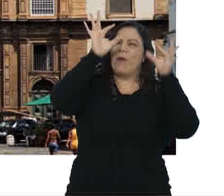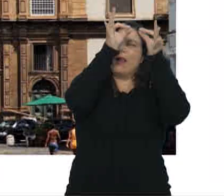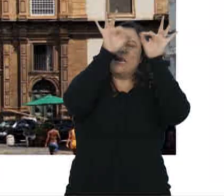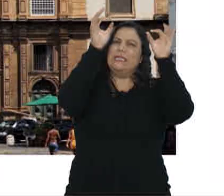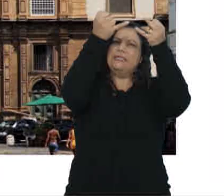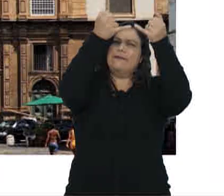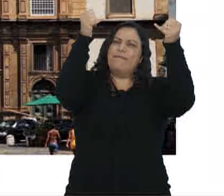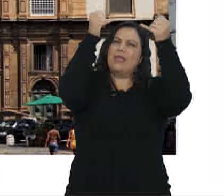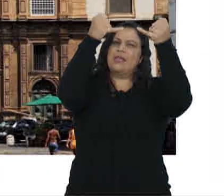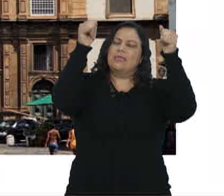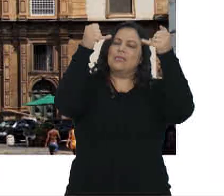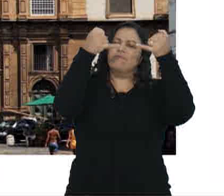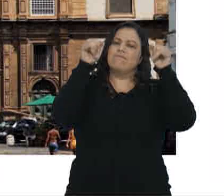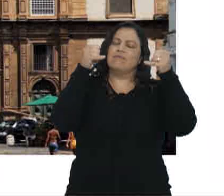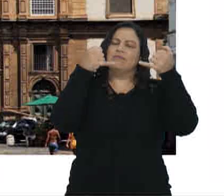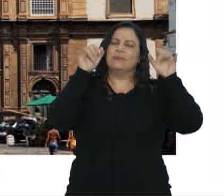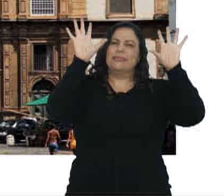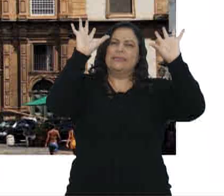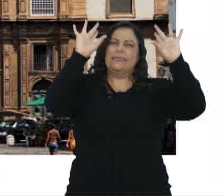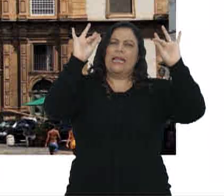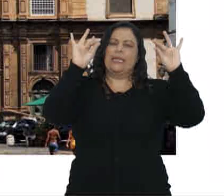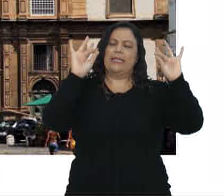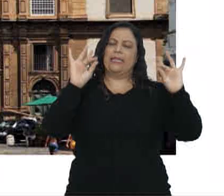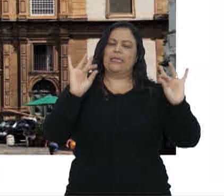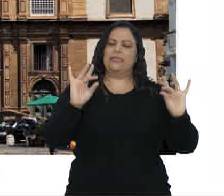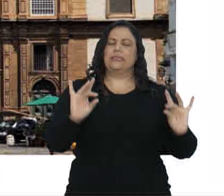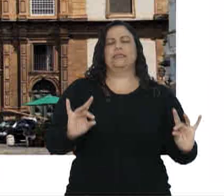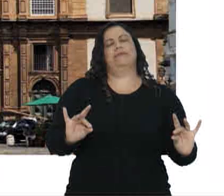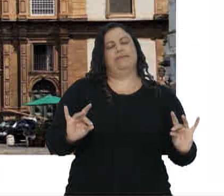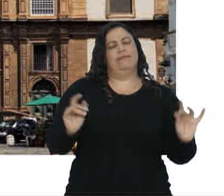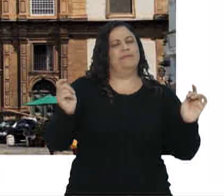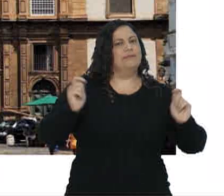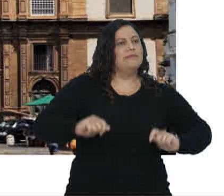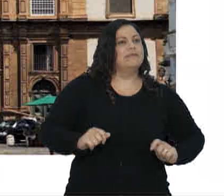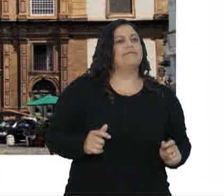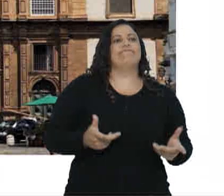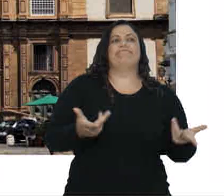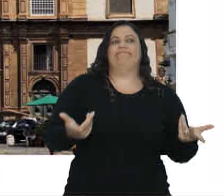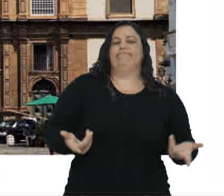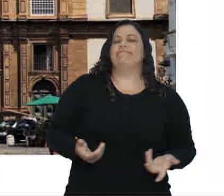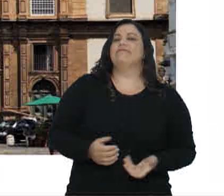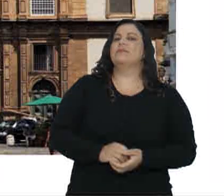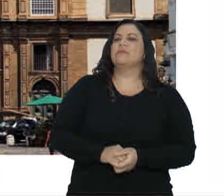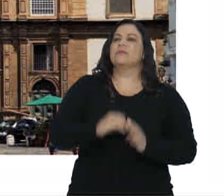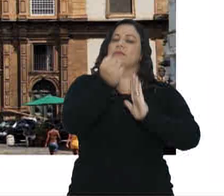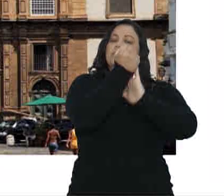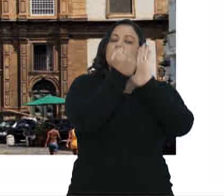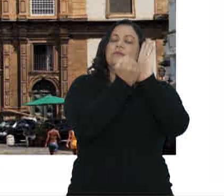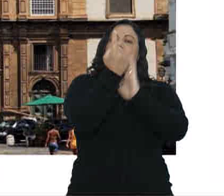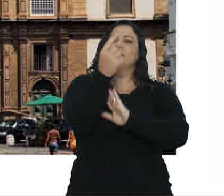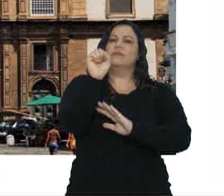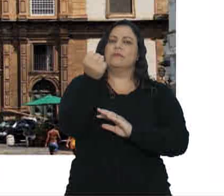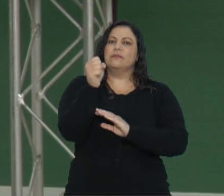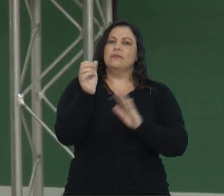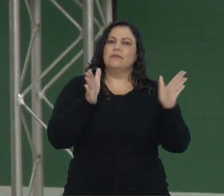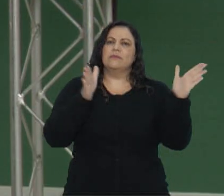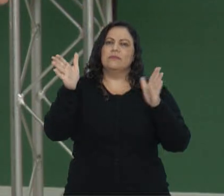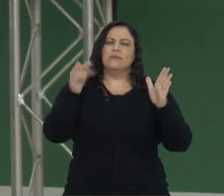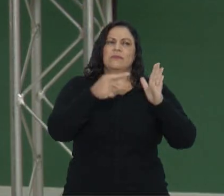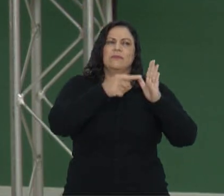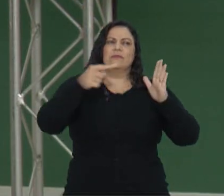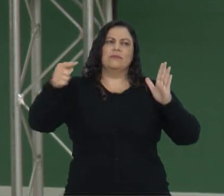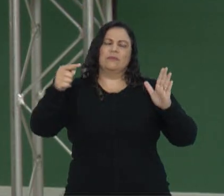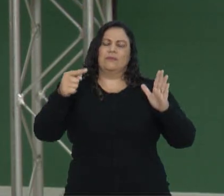artistas próprios para fazer isso, o mestre Traíde era um que fazia bastante, tá? Do século XVIII. Olha a riqueza e a